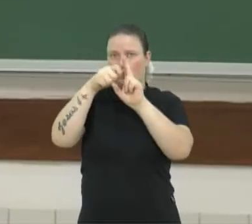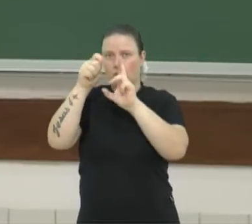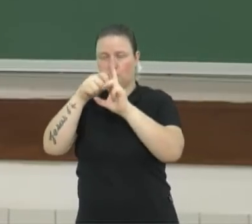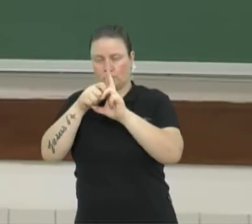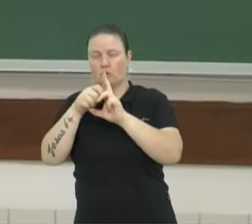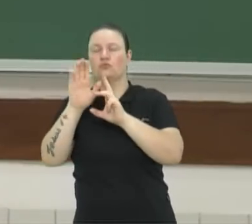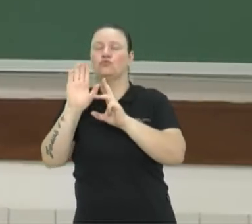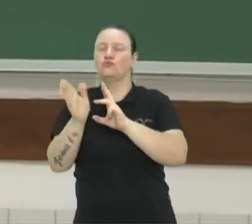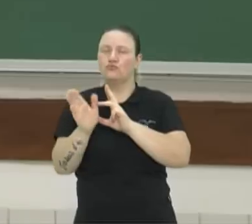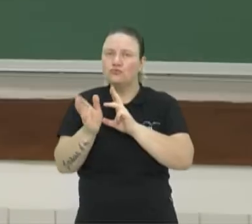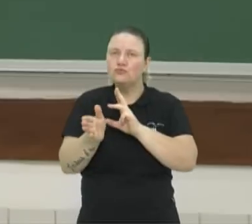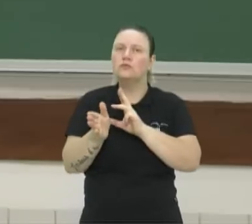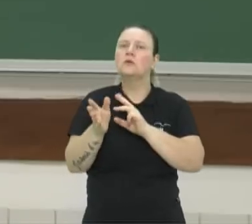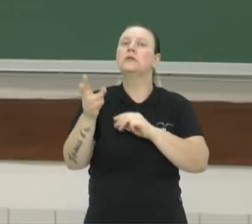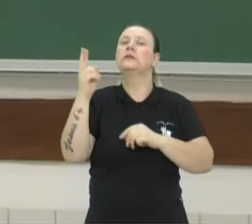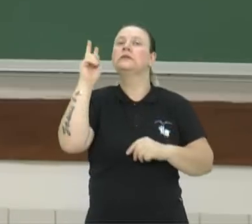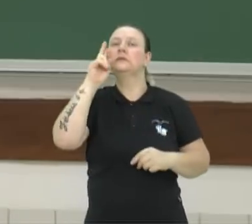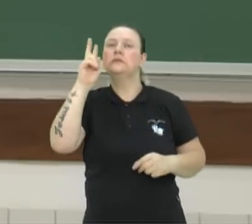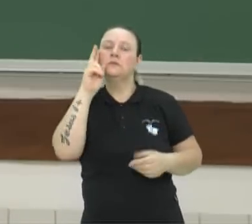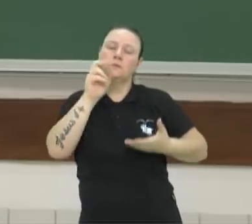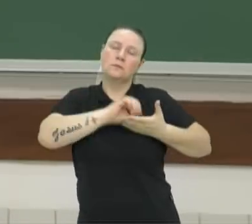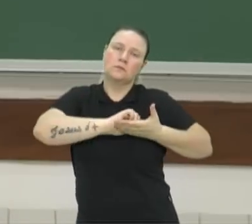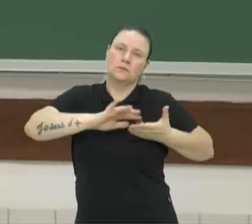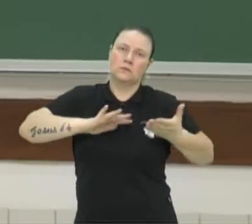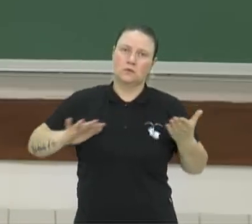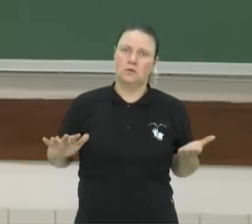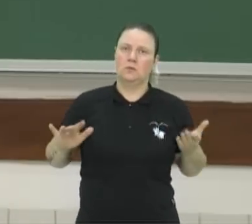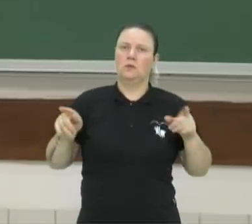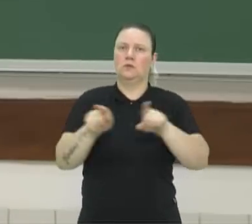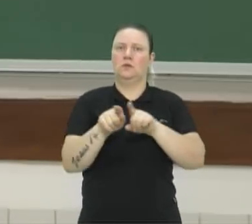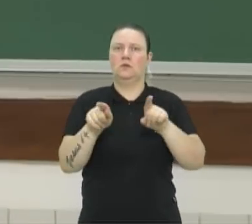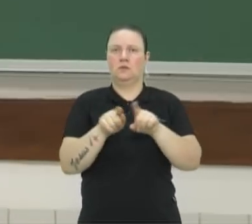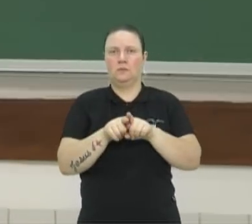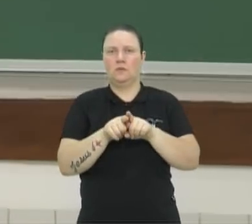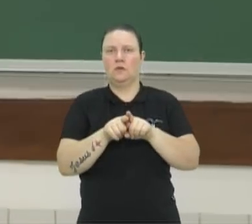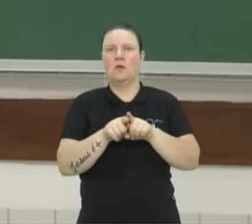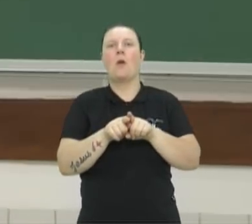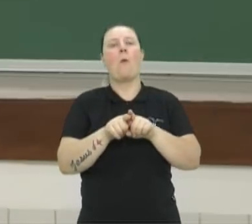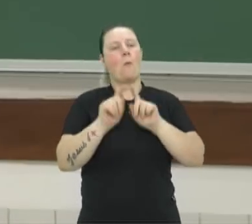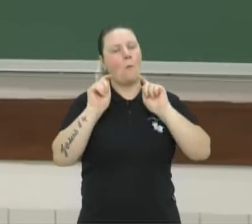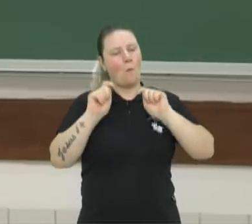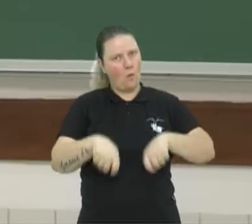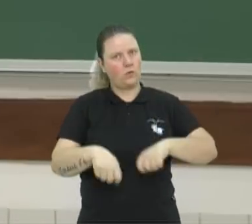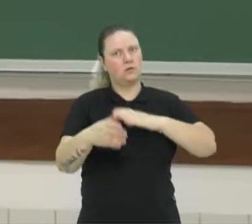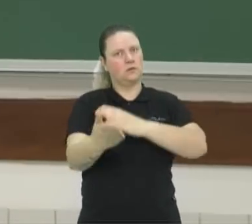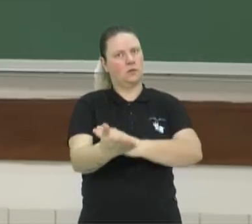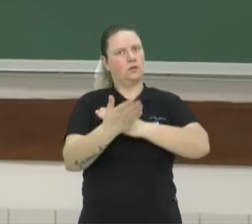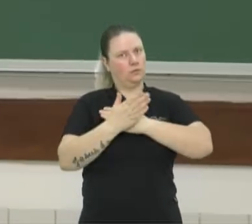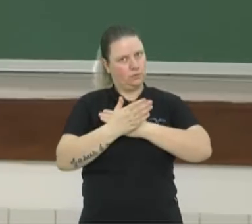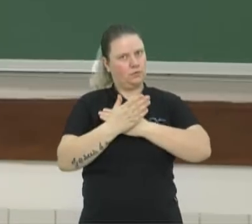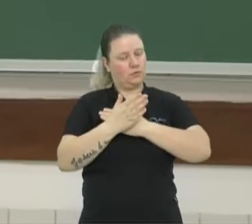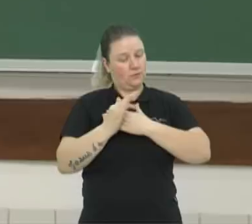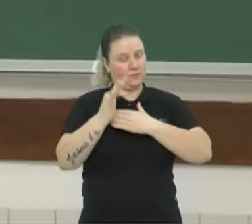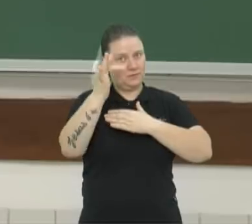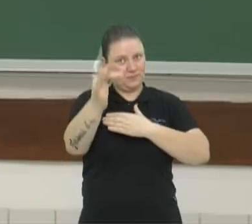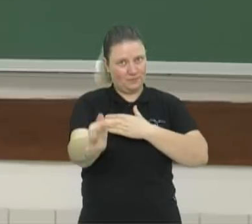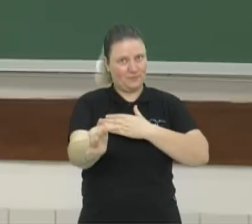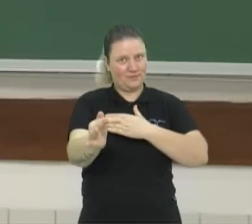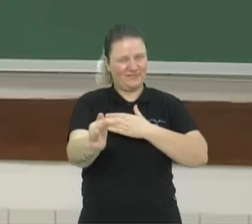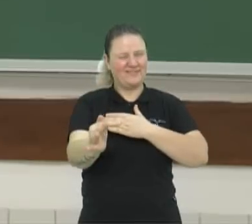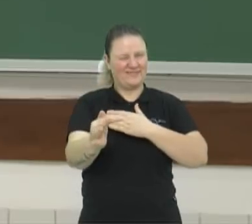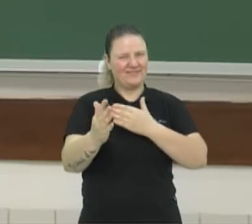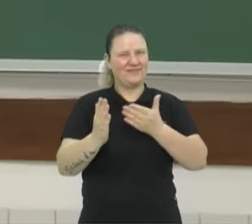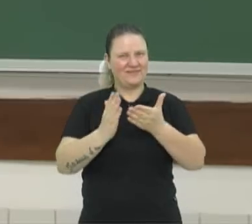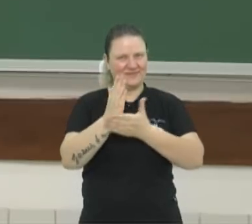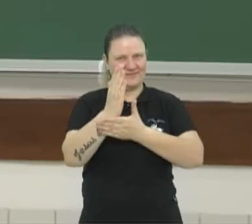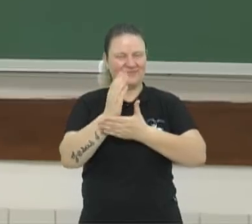lembre-se, não esqueça de realizar nenhuma atividade, né? Porque isso poderá fazer toda a diferença para o seu ano letivo, beleza?